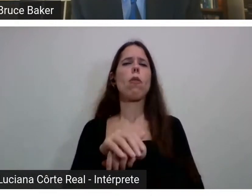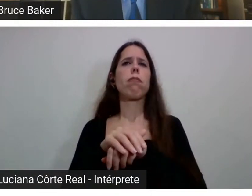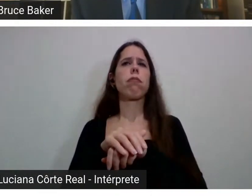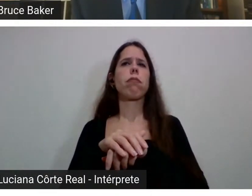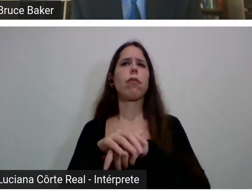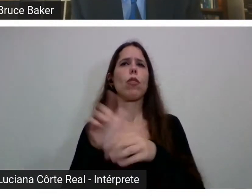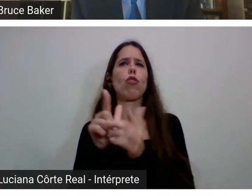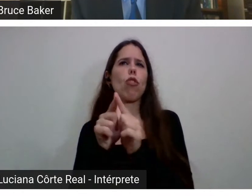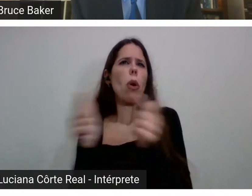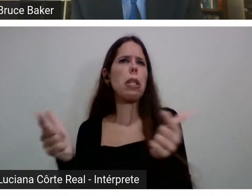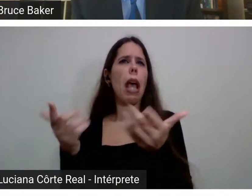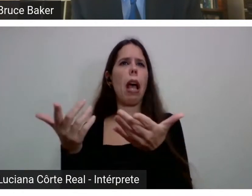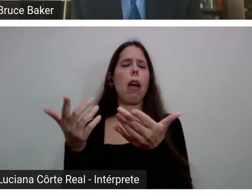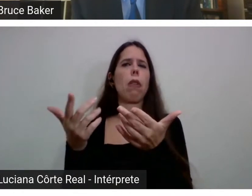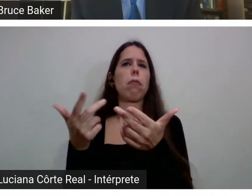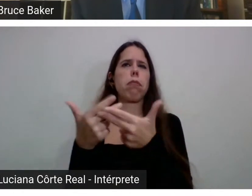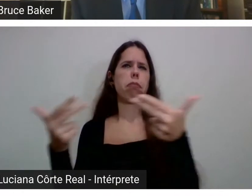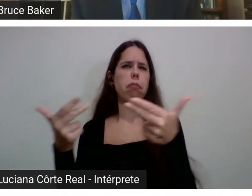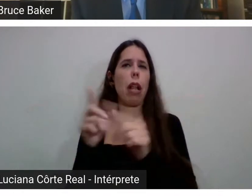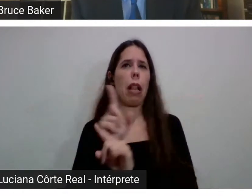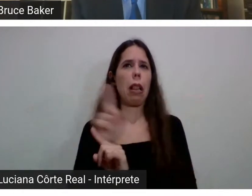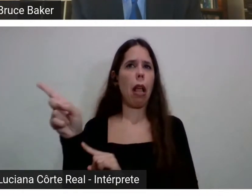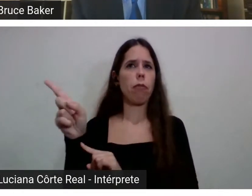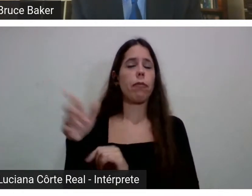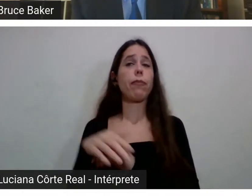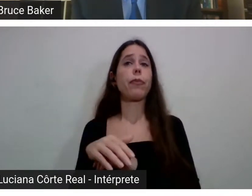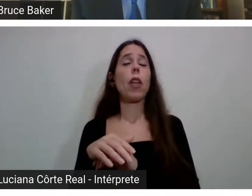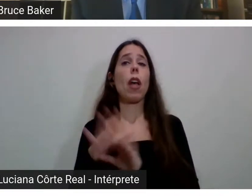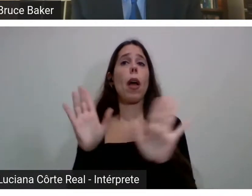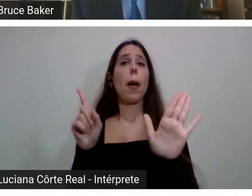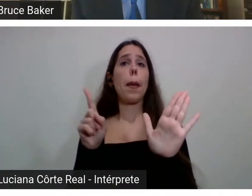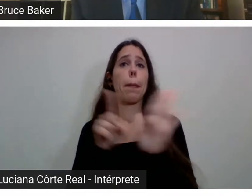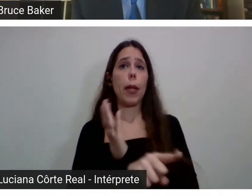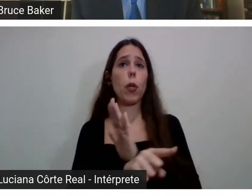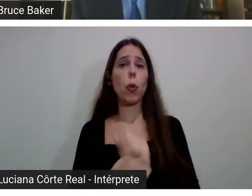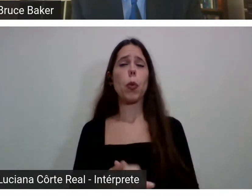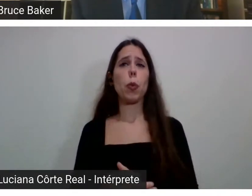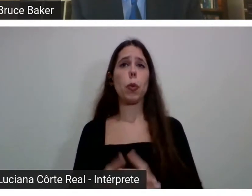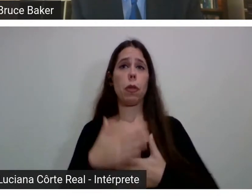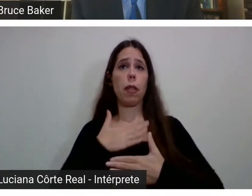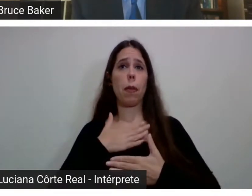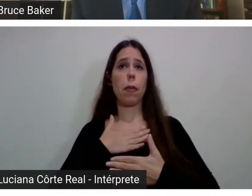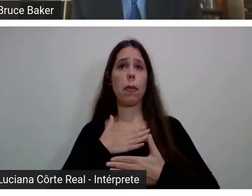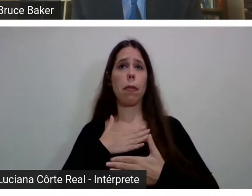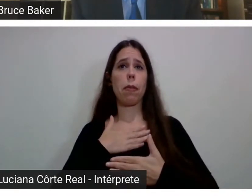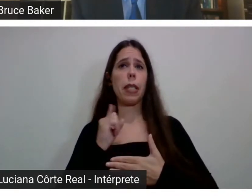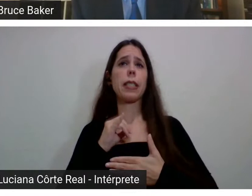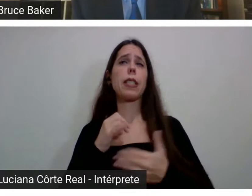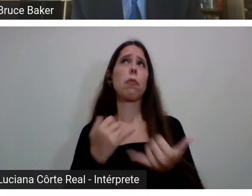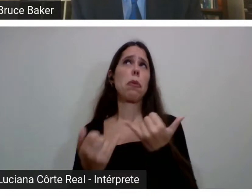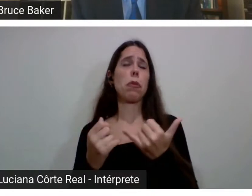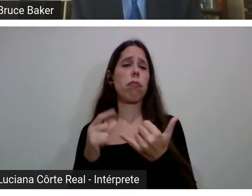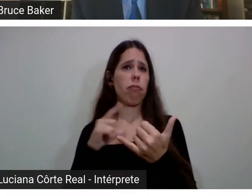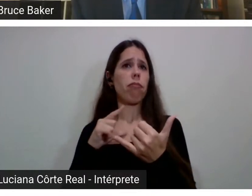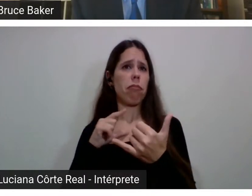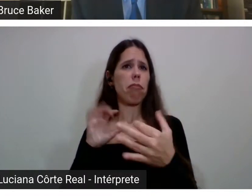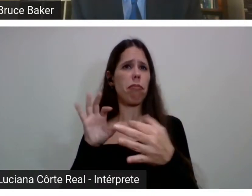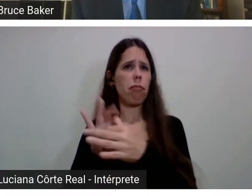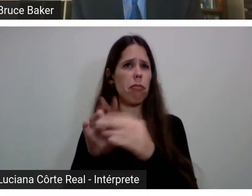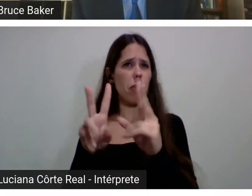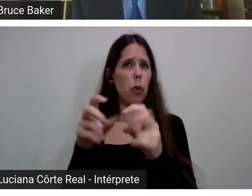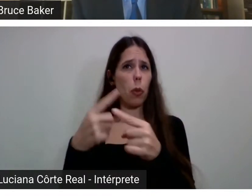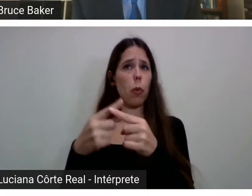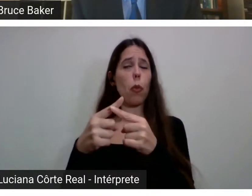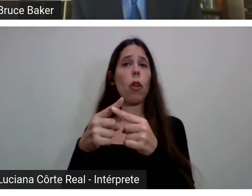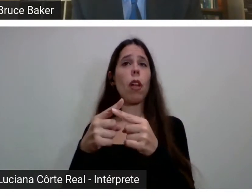se isso tem a ver com o fato de que a classe média nos Estados Unidos frequenta a escola